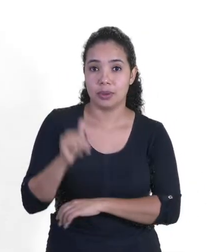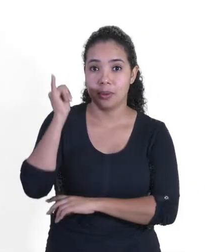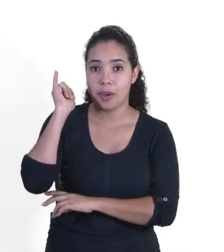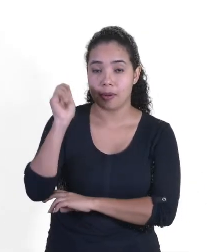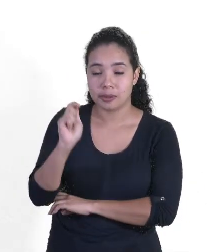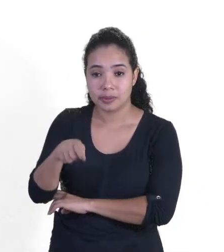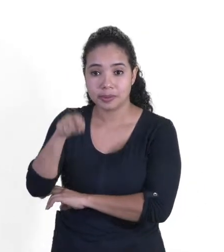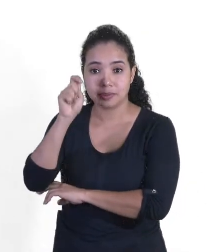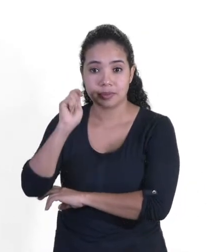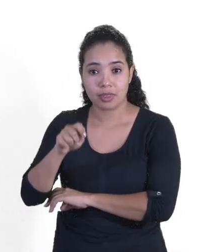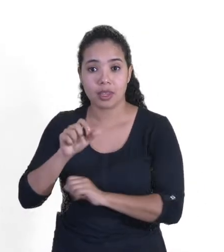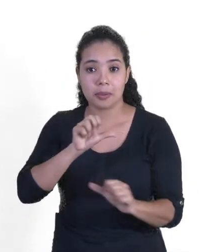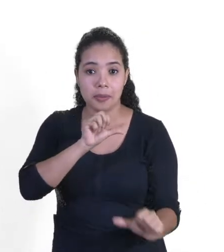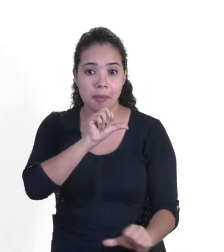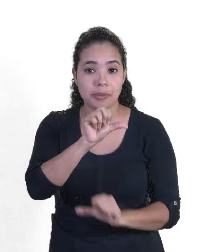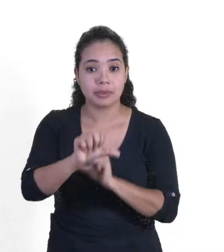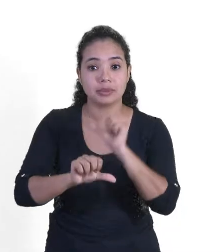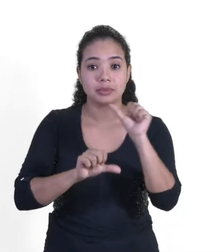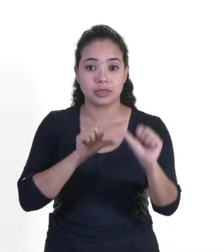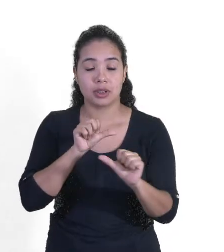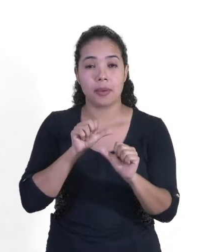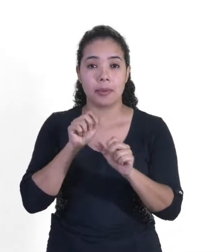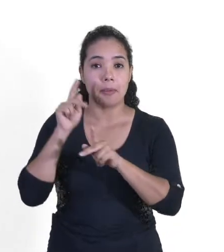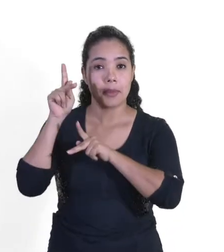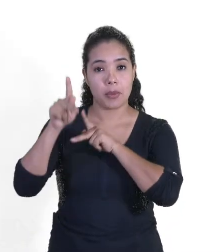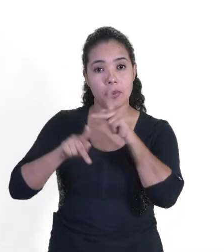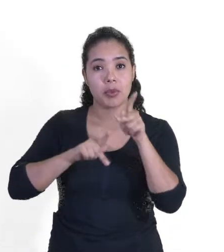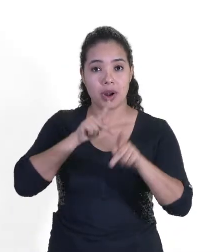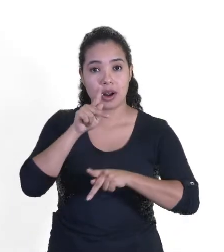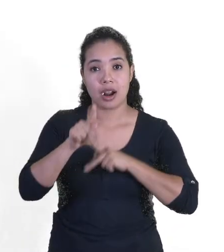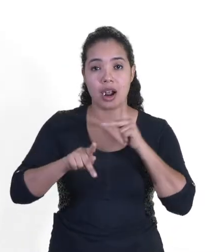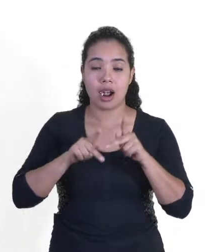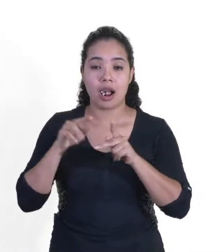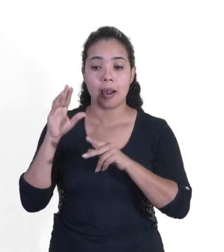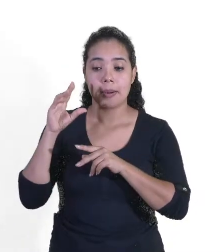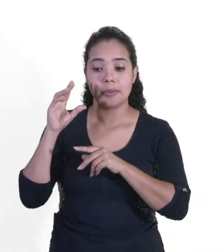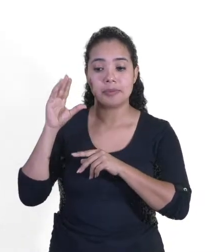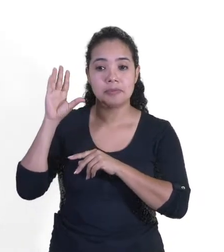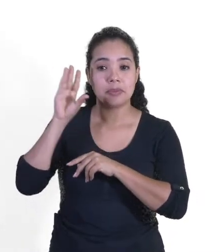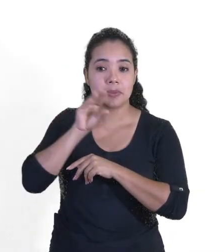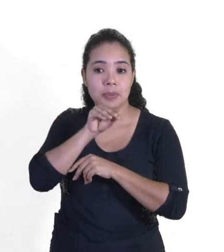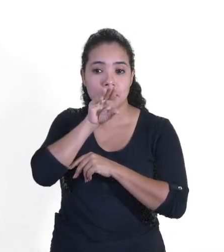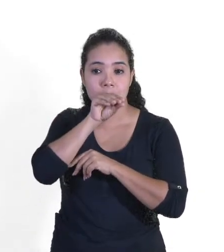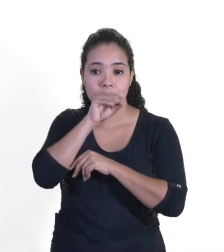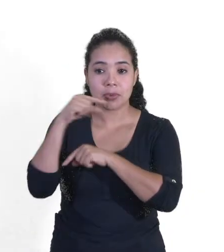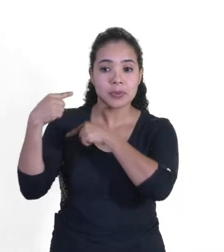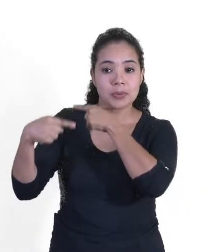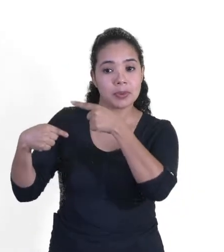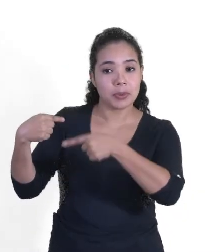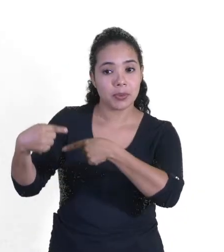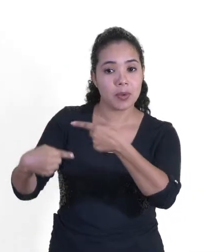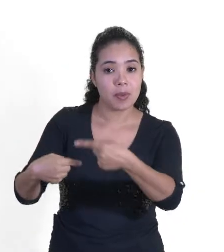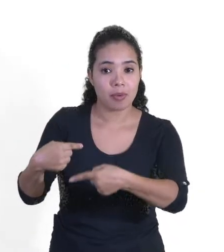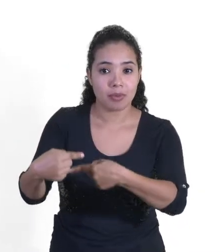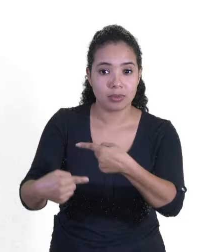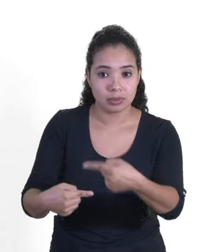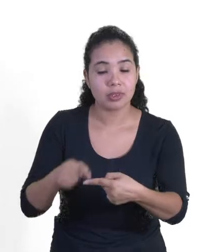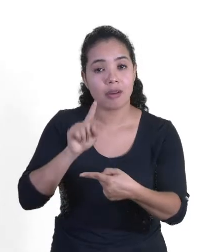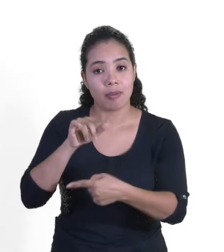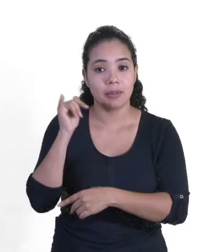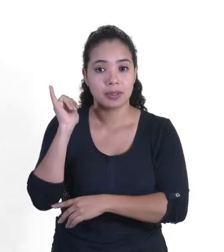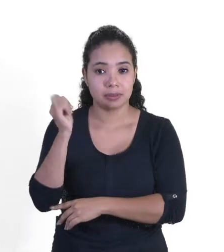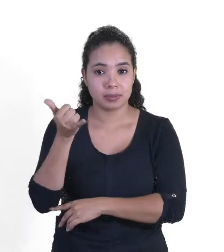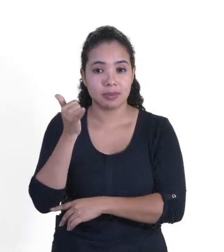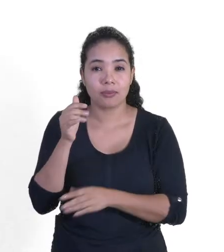uma variação do conto popular ou fábula. Partilham com esses o fato de serem uma